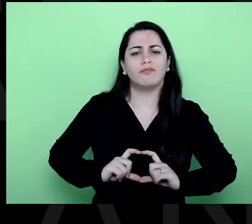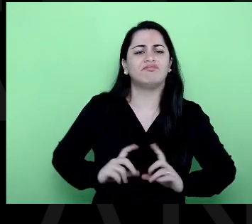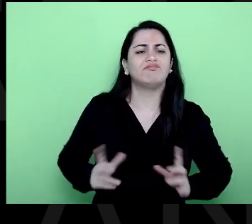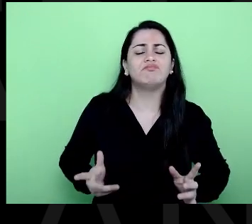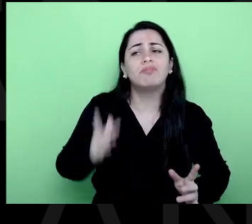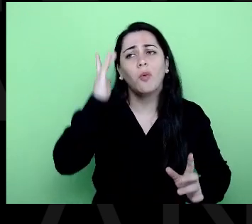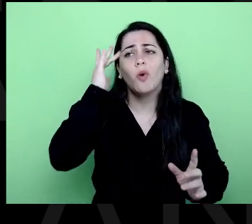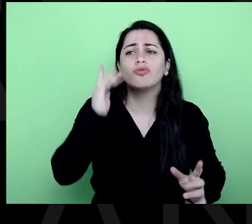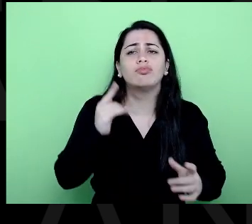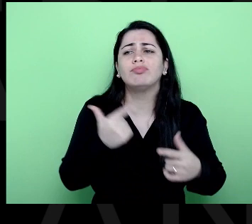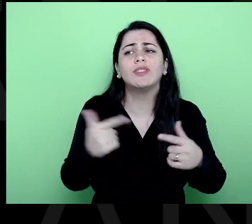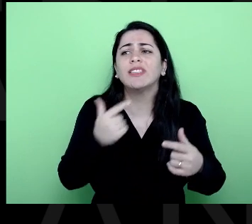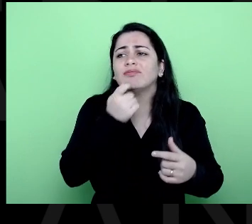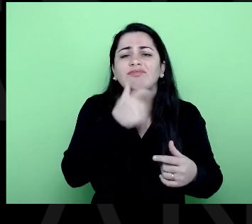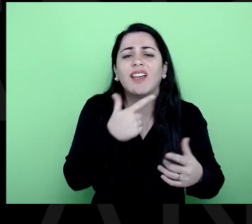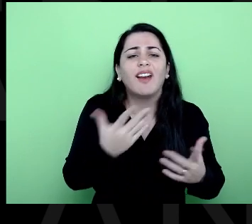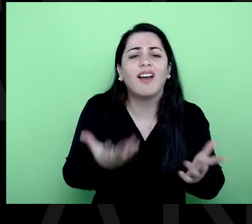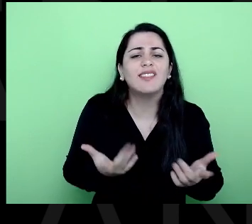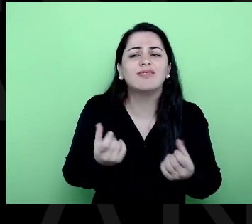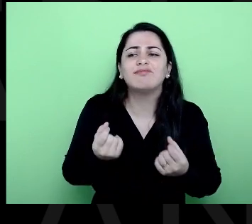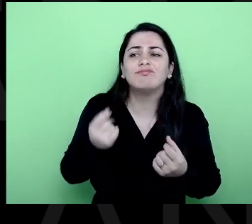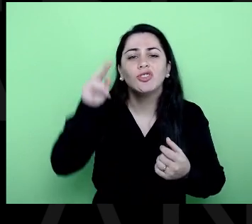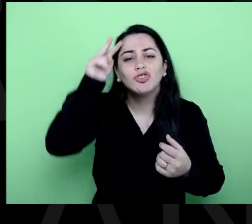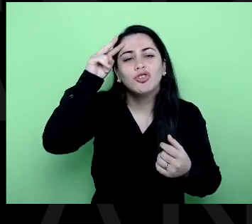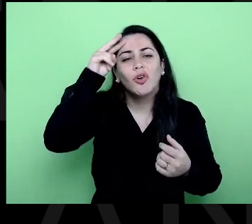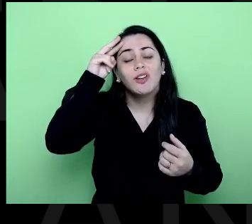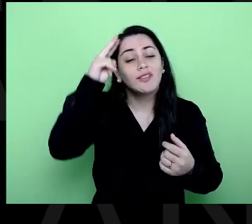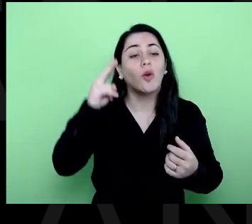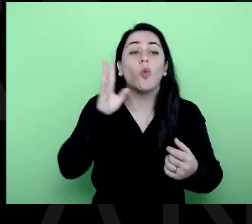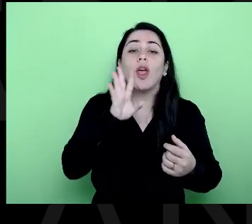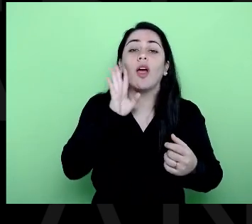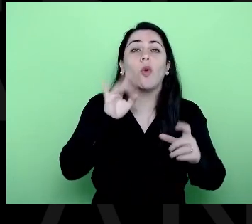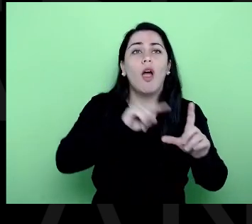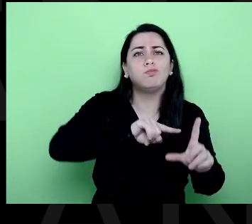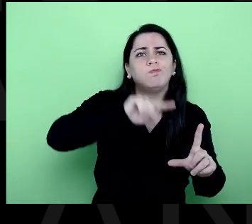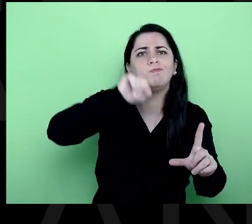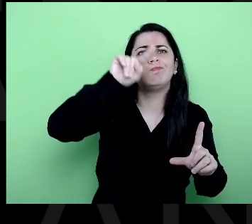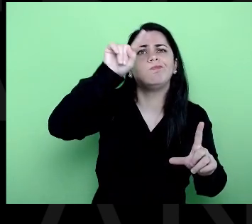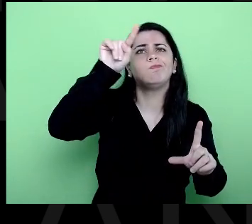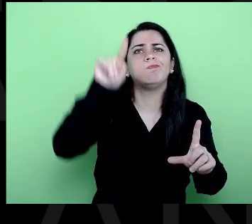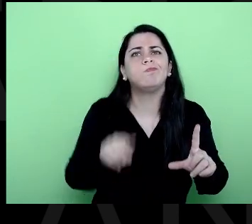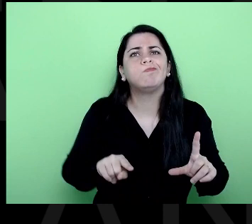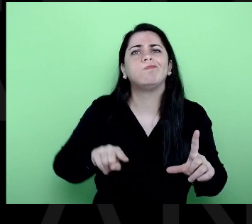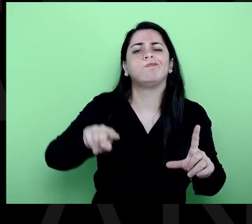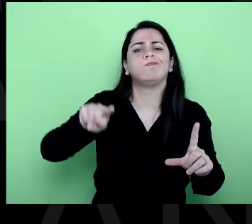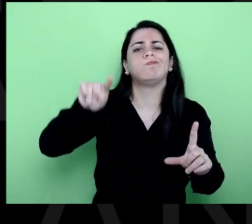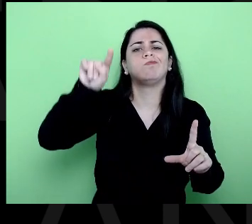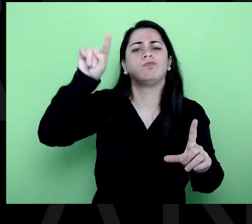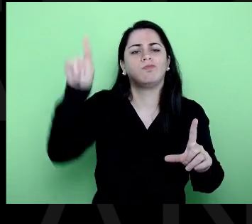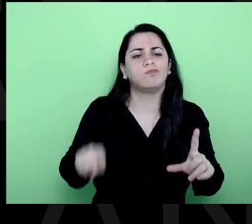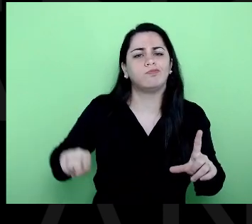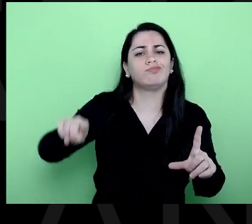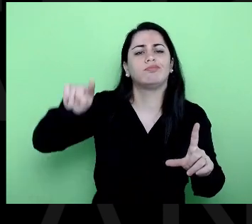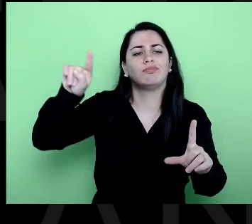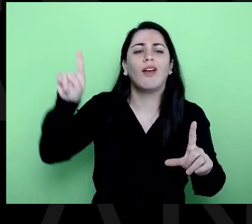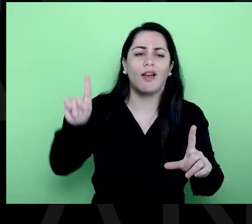que não tem muita graça. Acho que o negócio é a pessoa que tá... foi lá em cima, foi lá embaixo, foi lá em cima. Eu acho que o gráfico tem que ser assim,